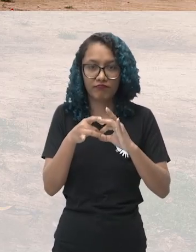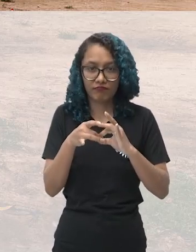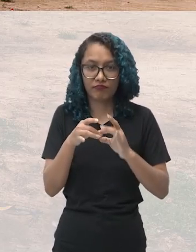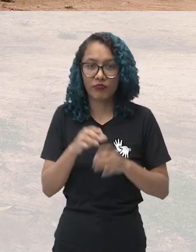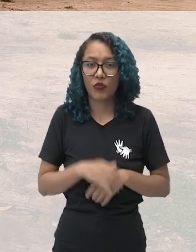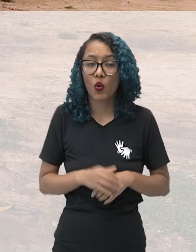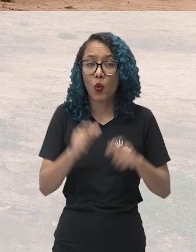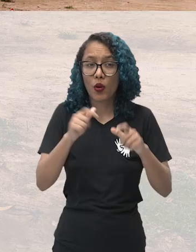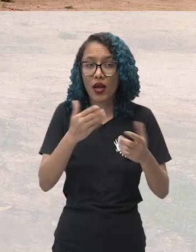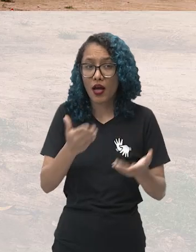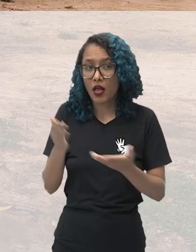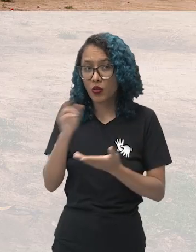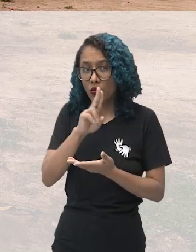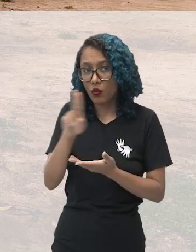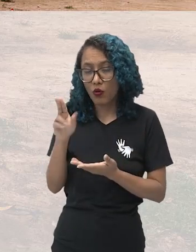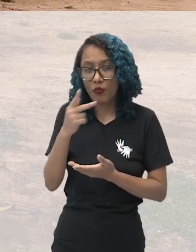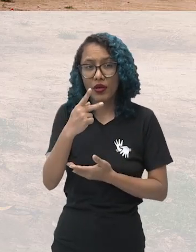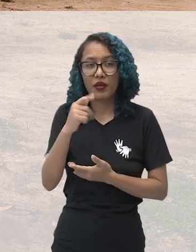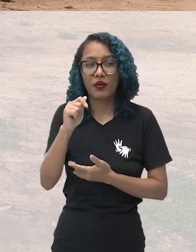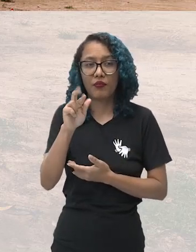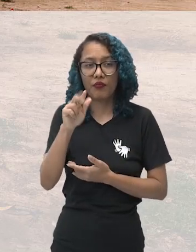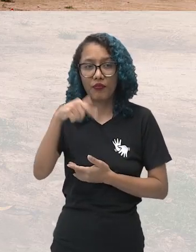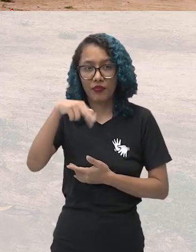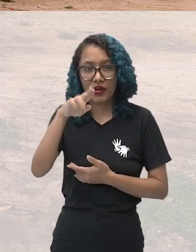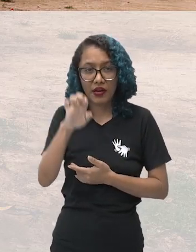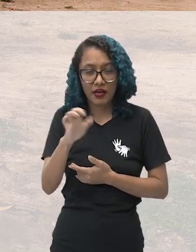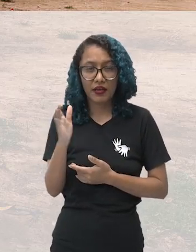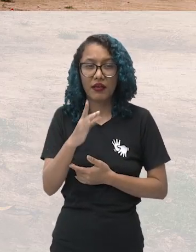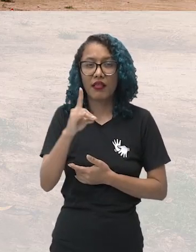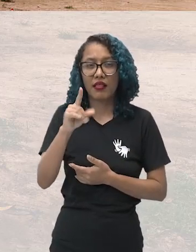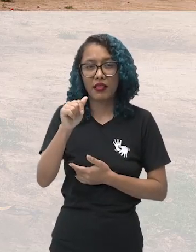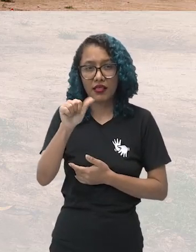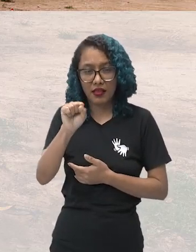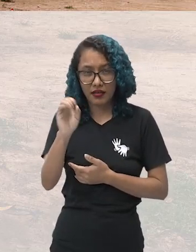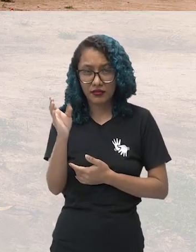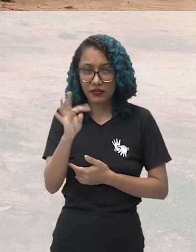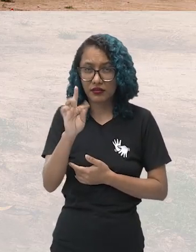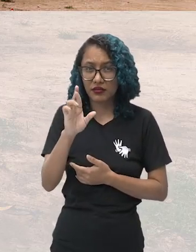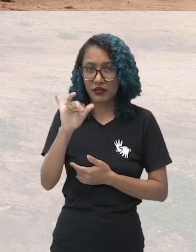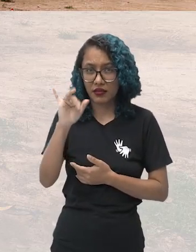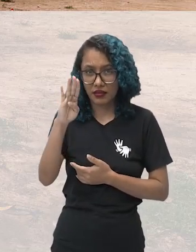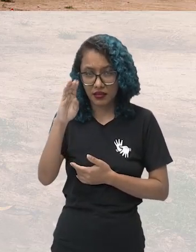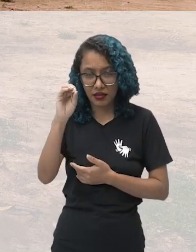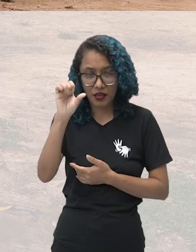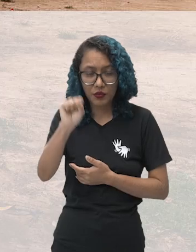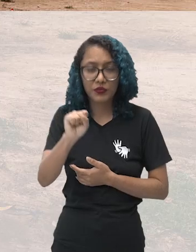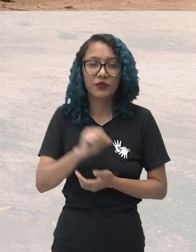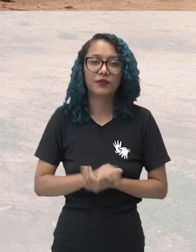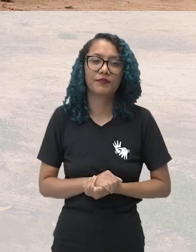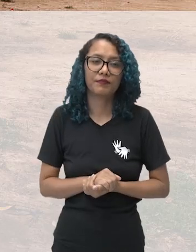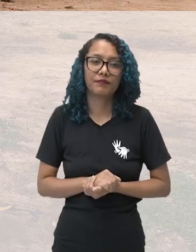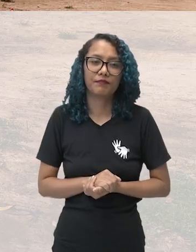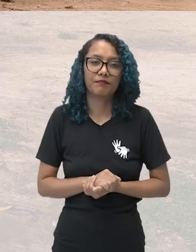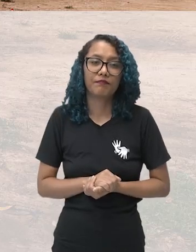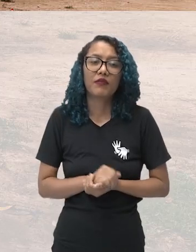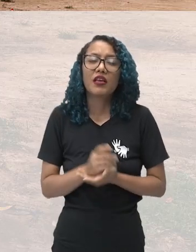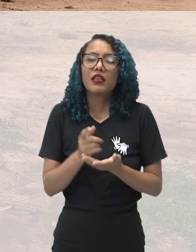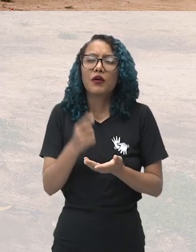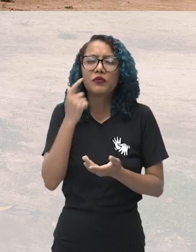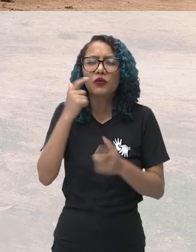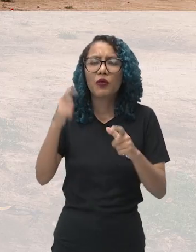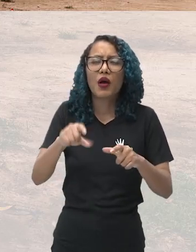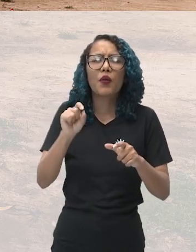de Parque das Tribos. É muito interessante um espaço como esse, que ele permite com que pessoas com características